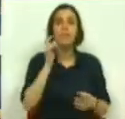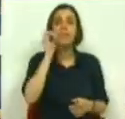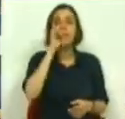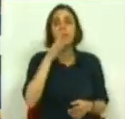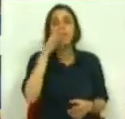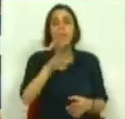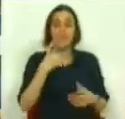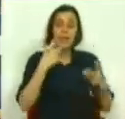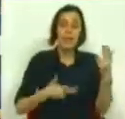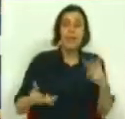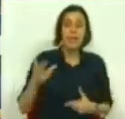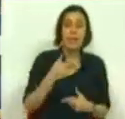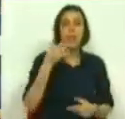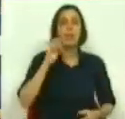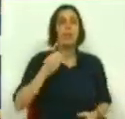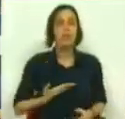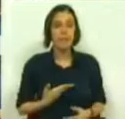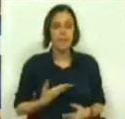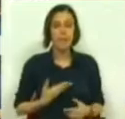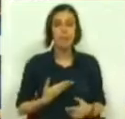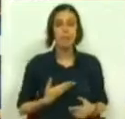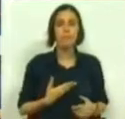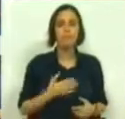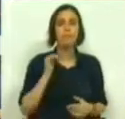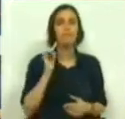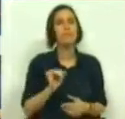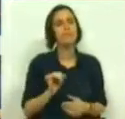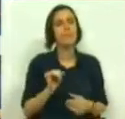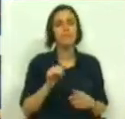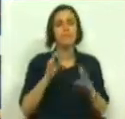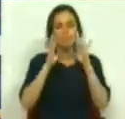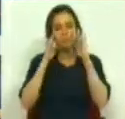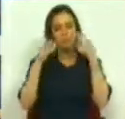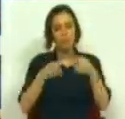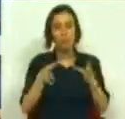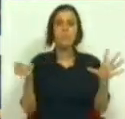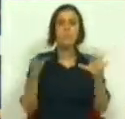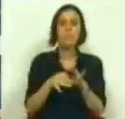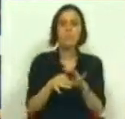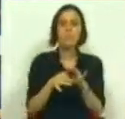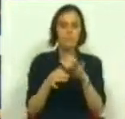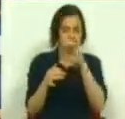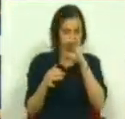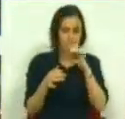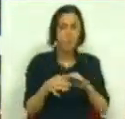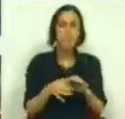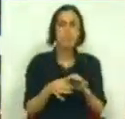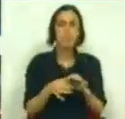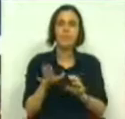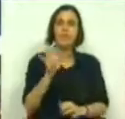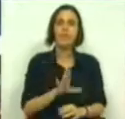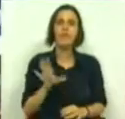aqueles que dizem que as críticas do PSD se concentram, se circunscrevem